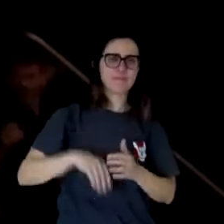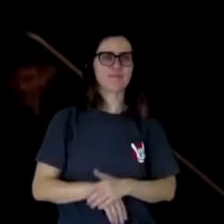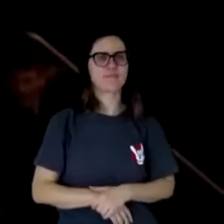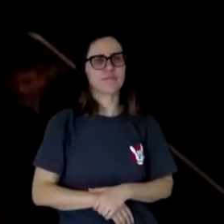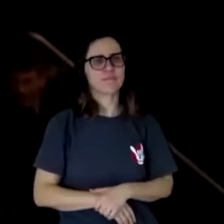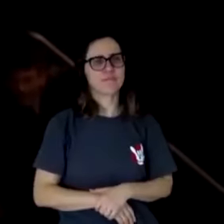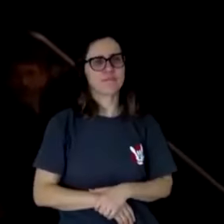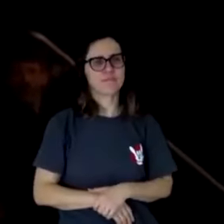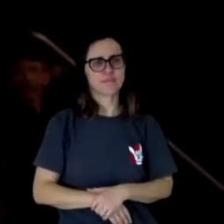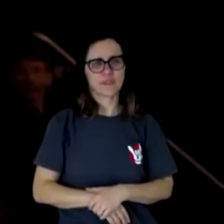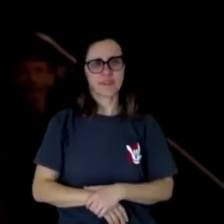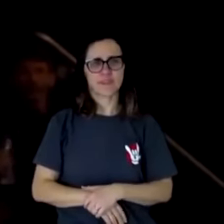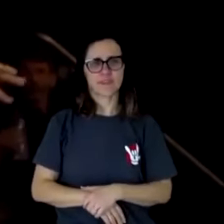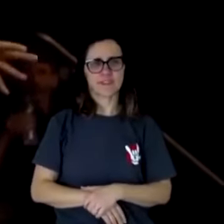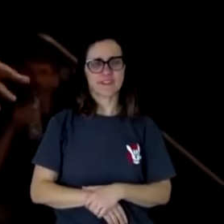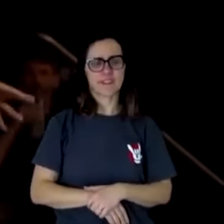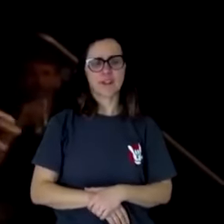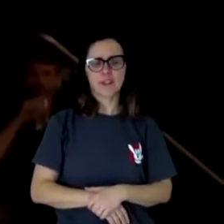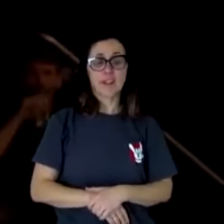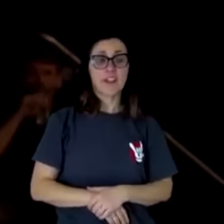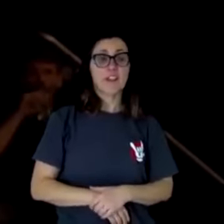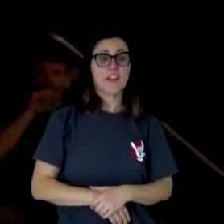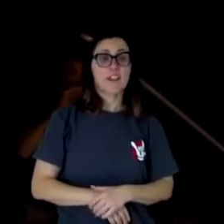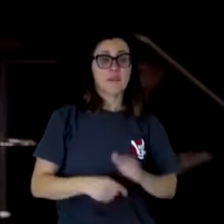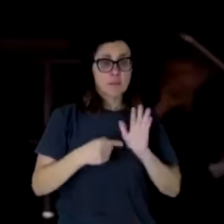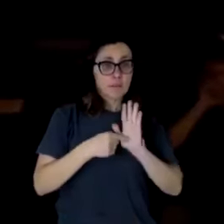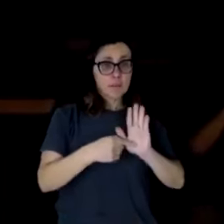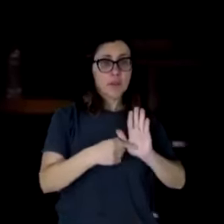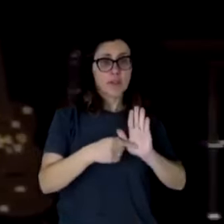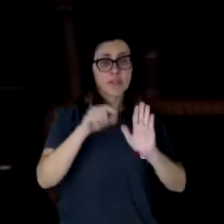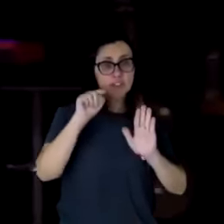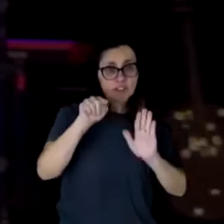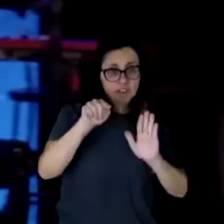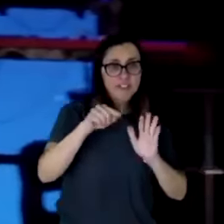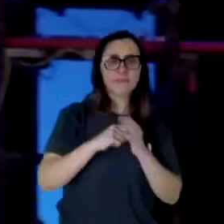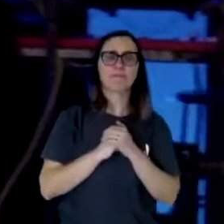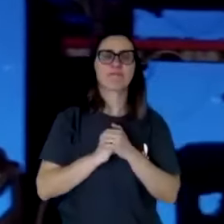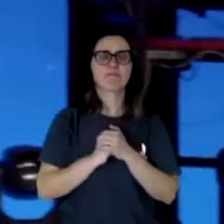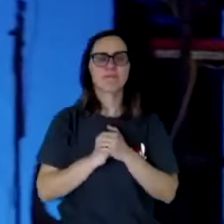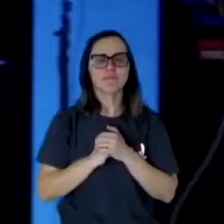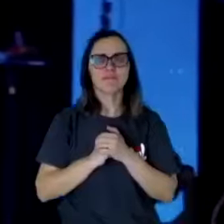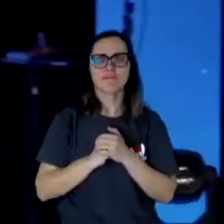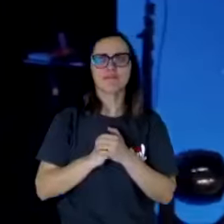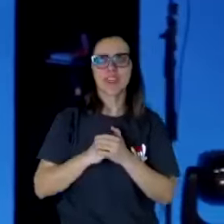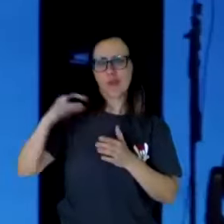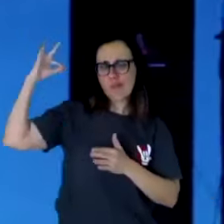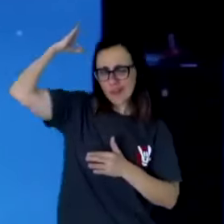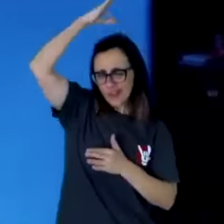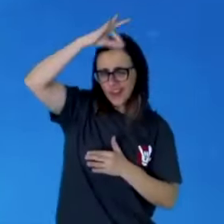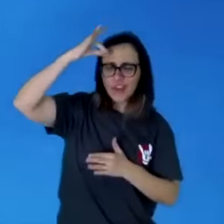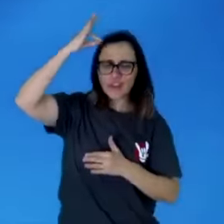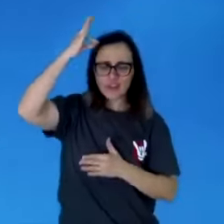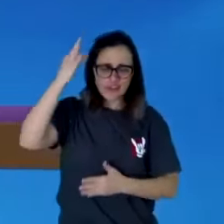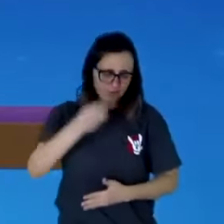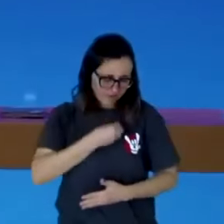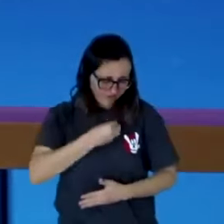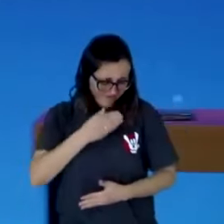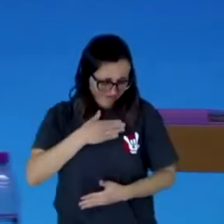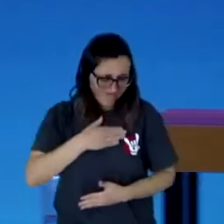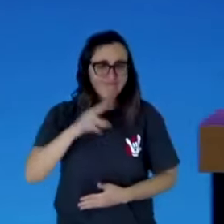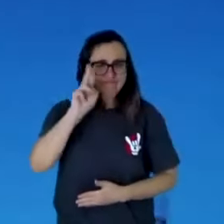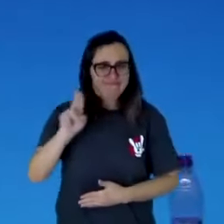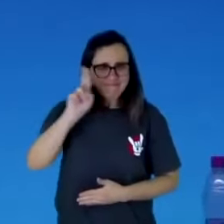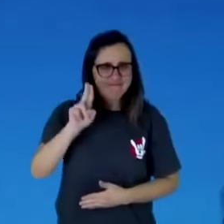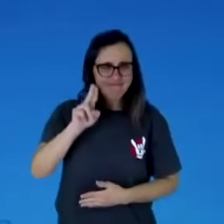dar a posse vem pegar o que é seu me pega senhor pega minha língua me faz profetizar